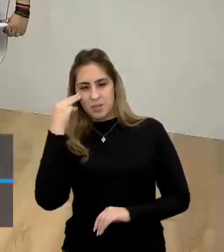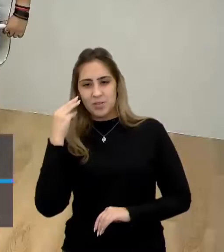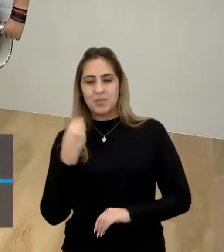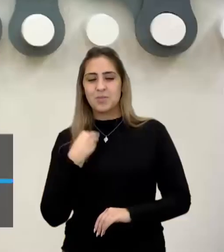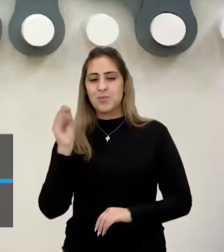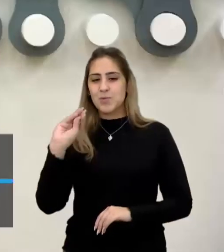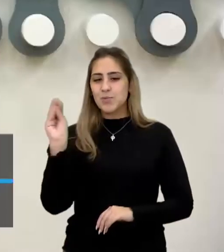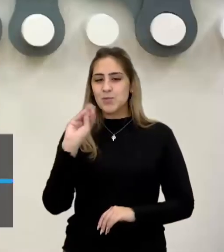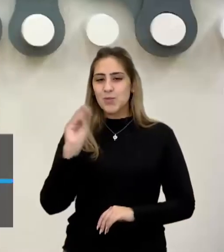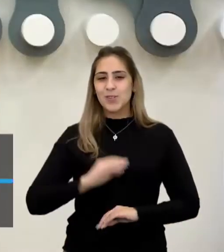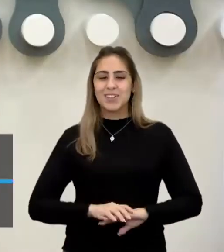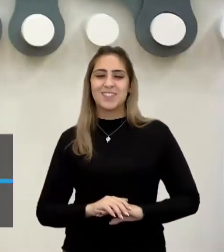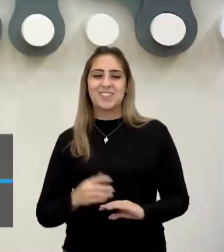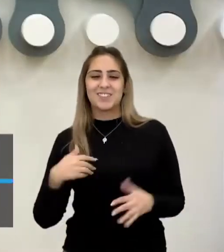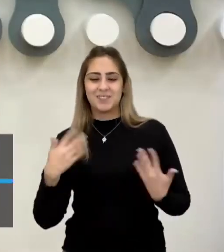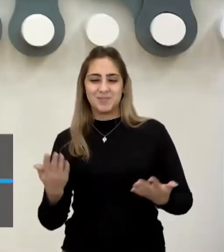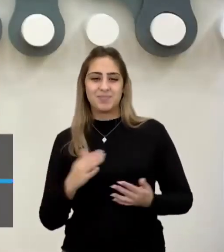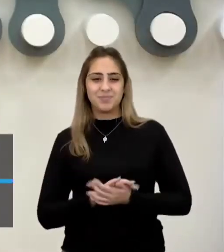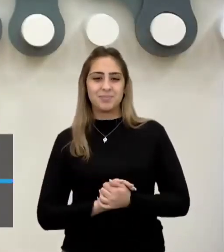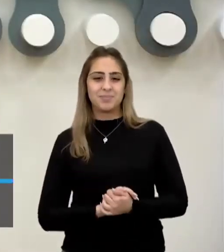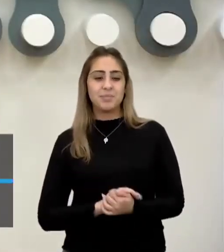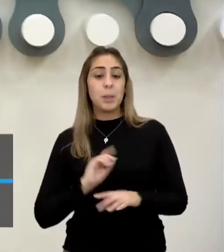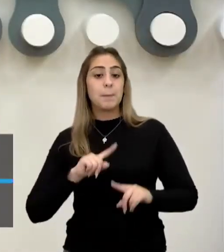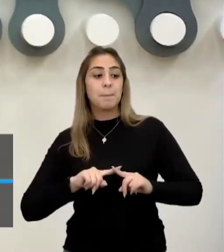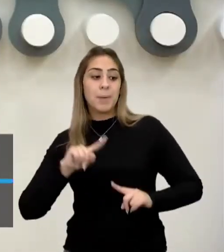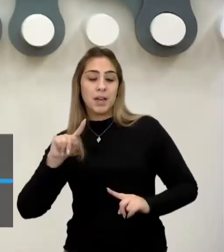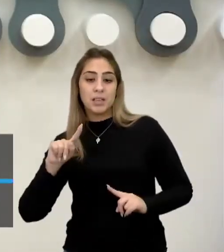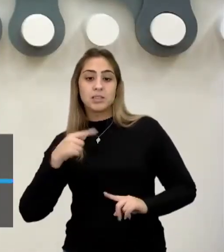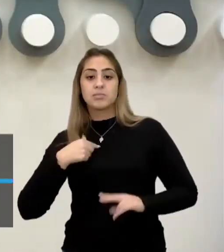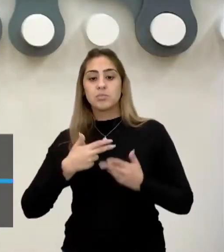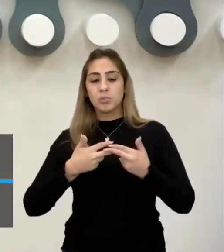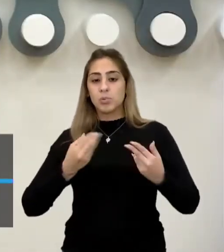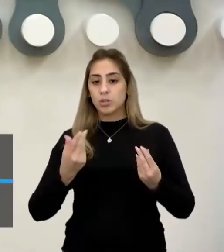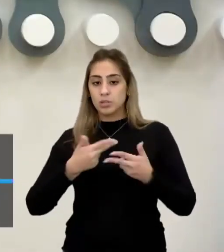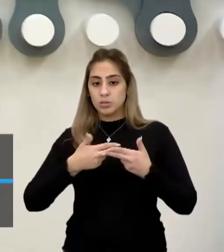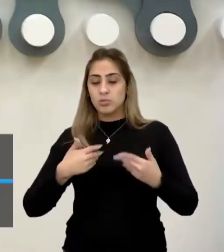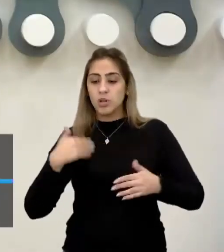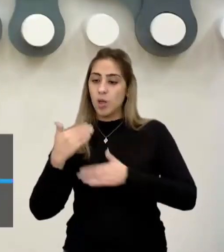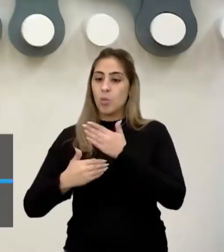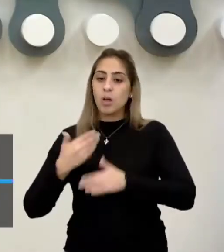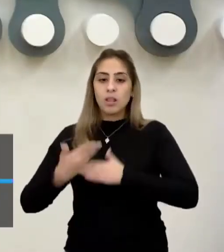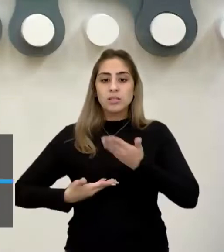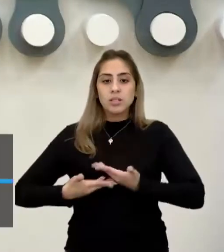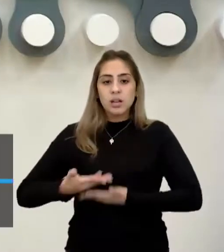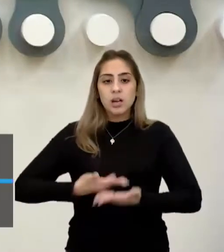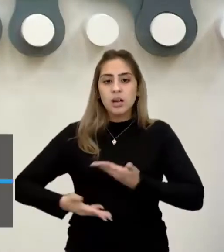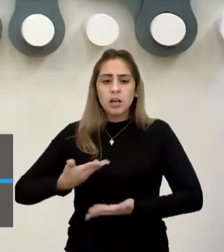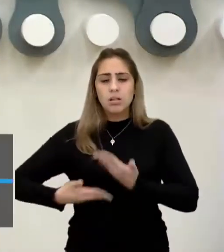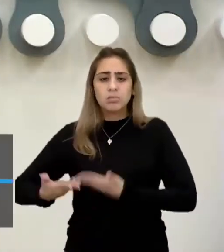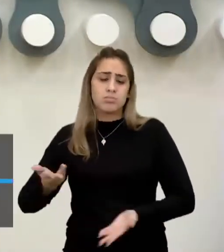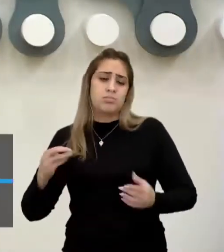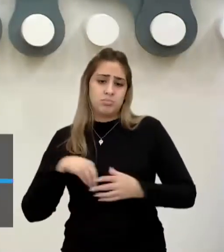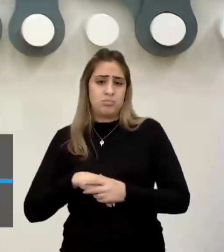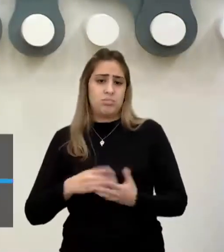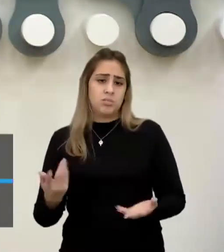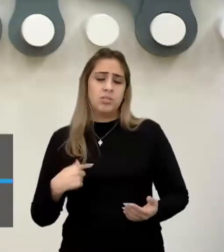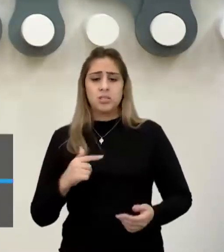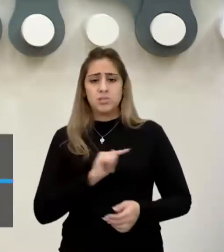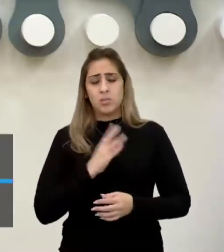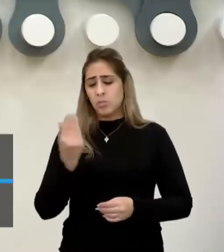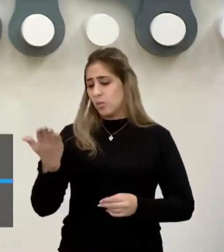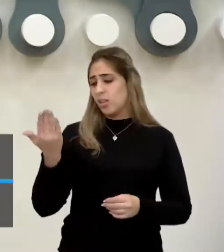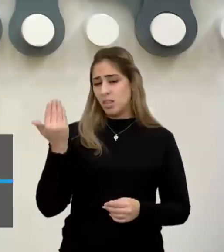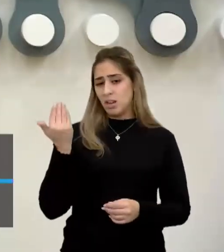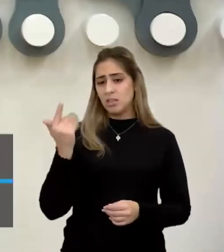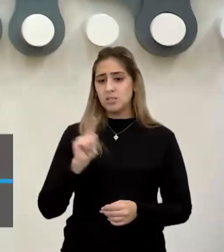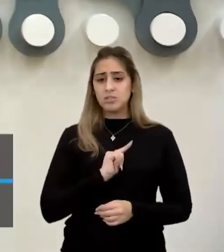Mauro. Então, assim, mas... muitas coisas foram se atualizando, né? Então, é claro, se a gente vai muito